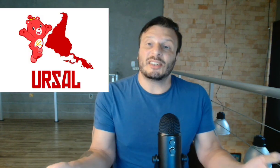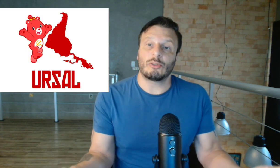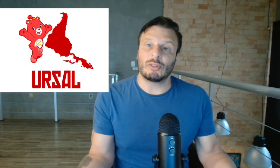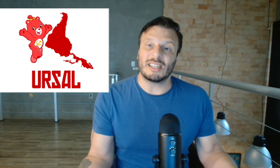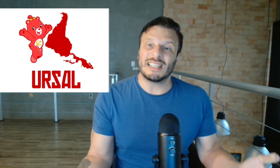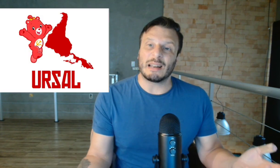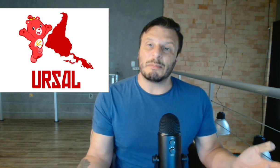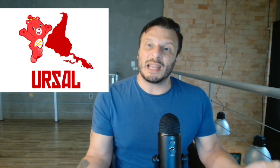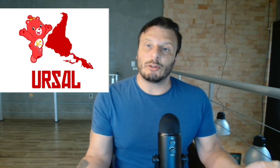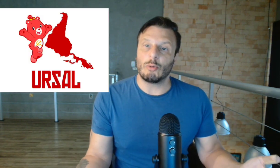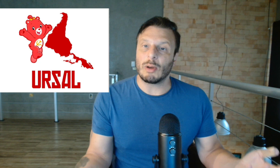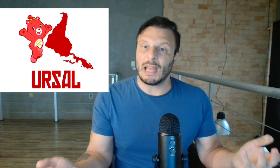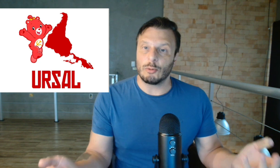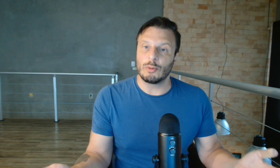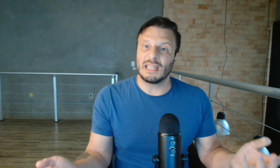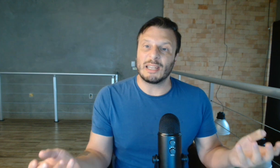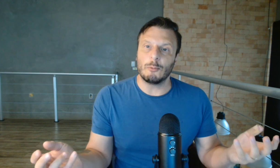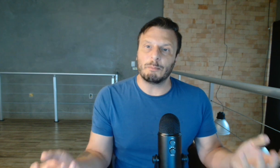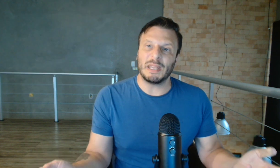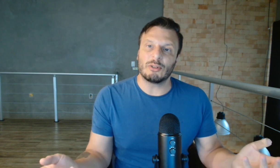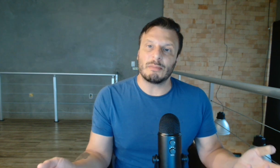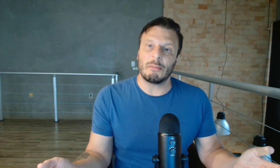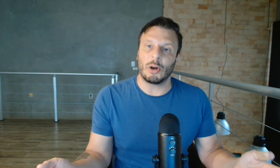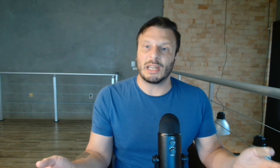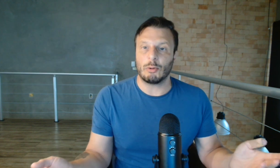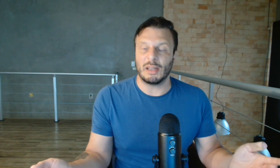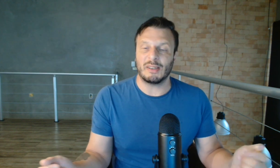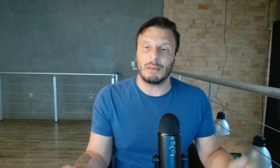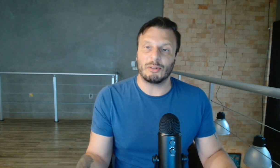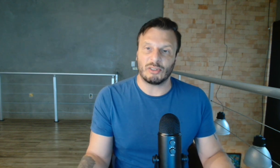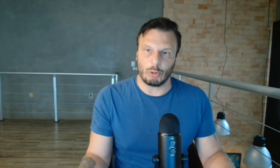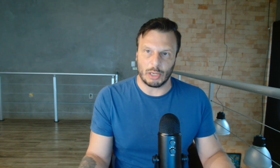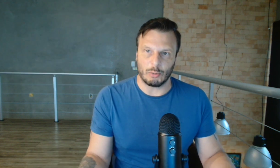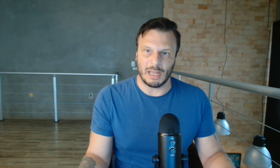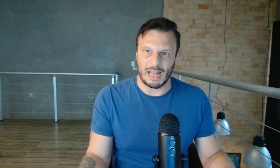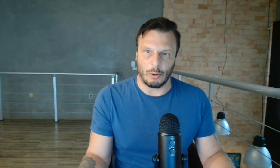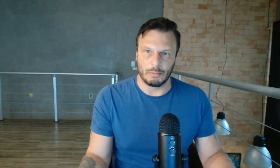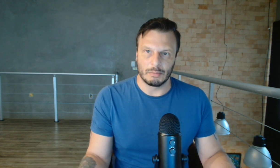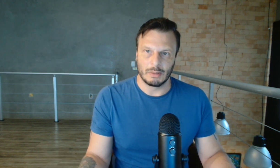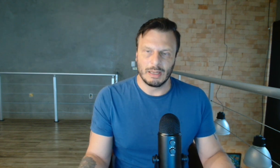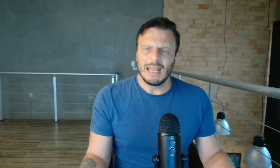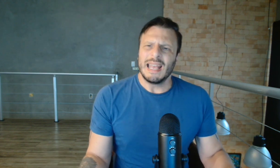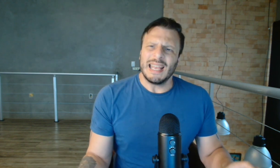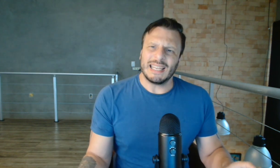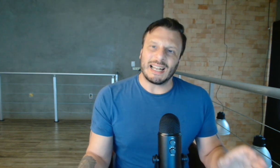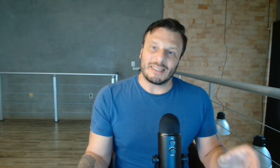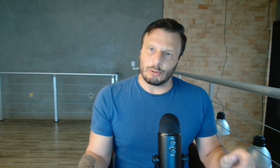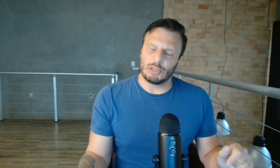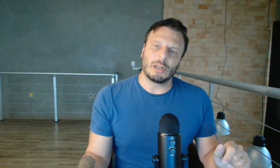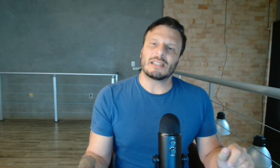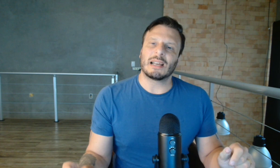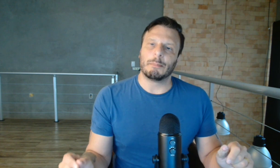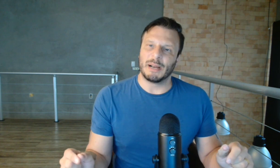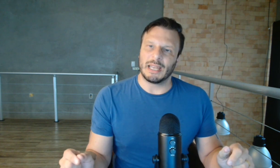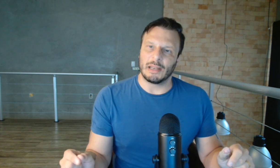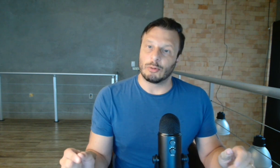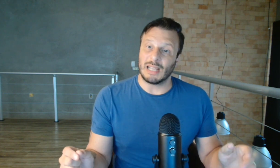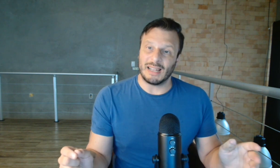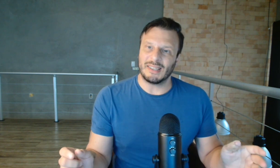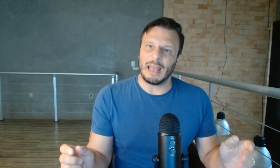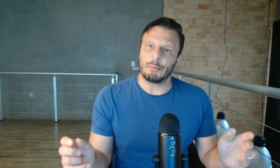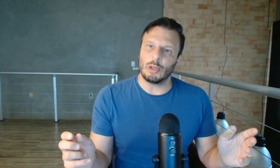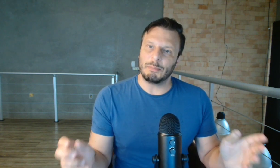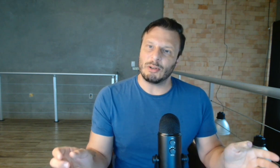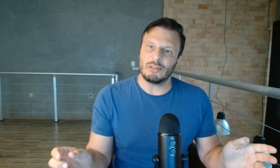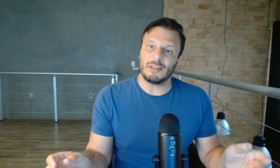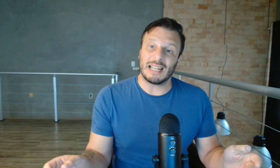Esse discurso é de dar medo em qualquer um que tenha um pingo de memória e conhecimento histórico real. Engraçado que durante a campanha o